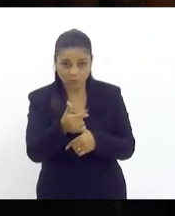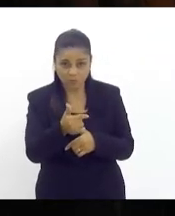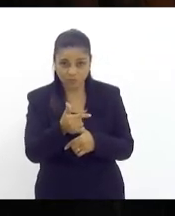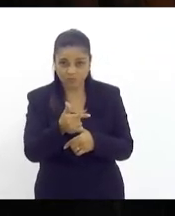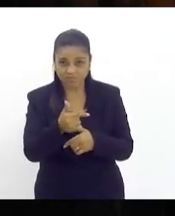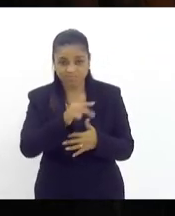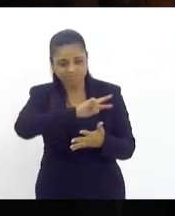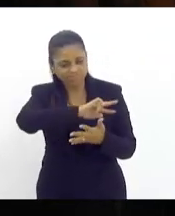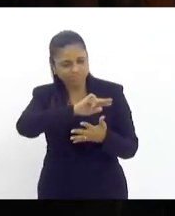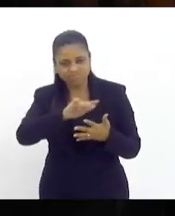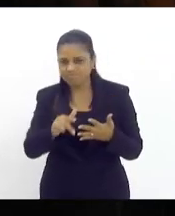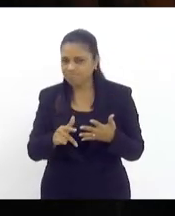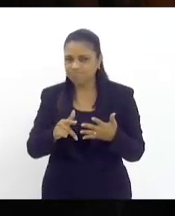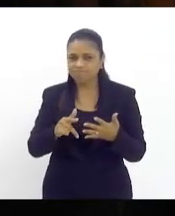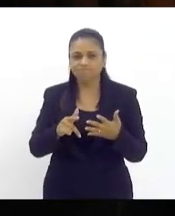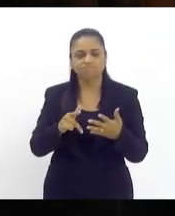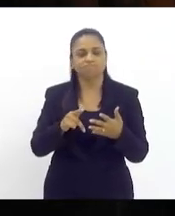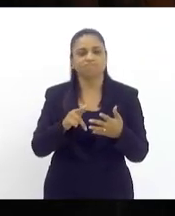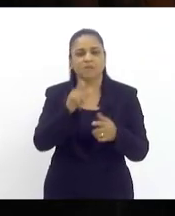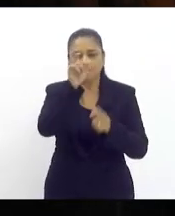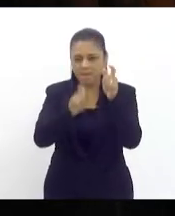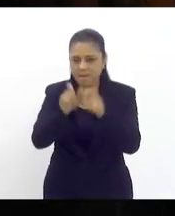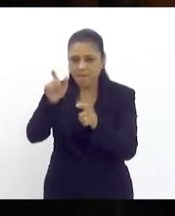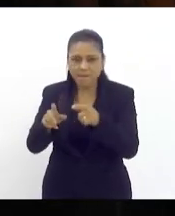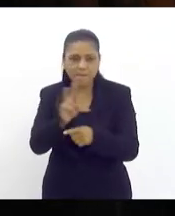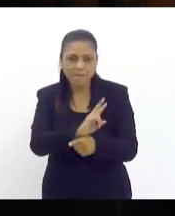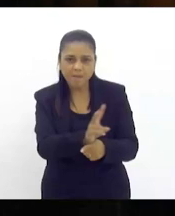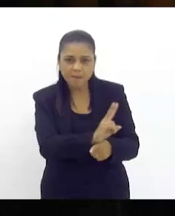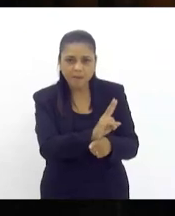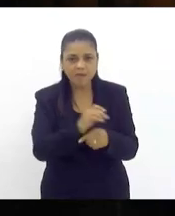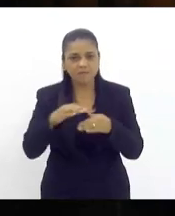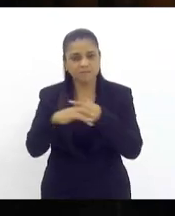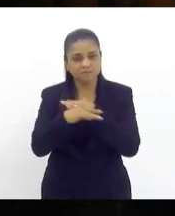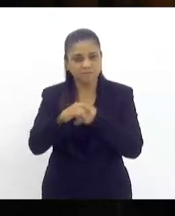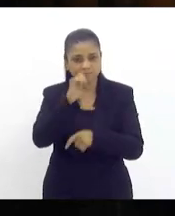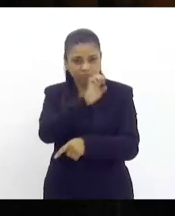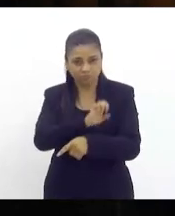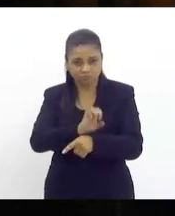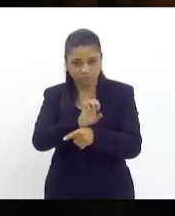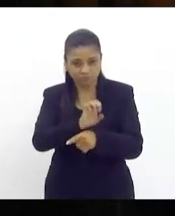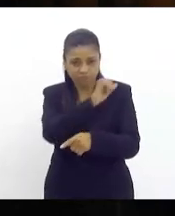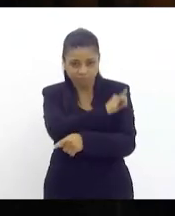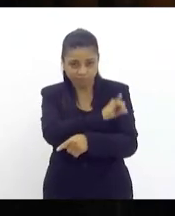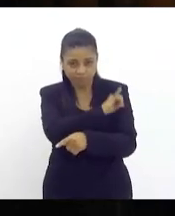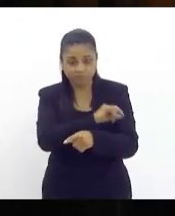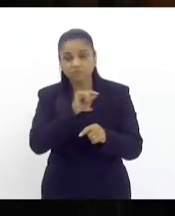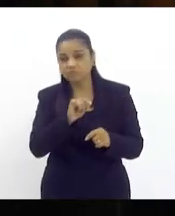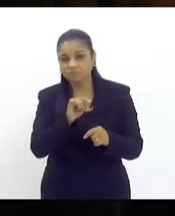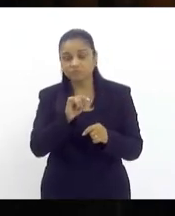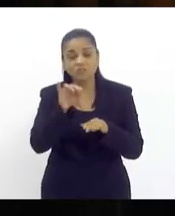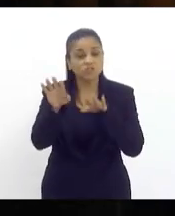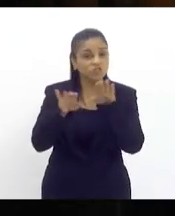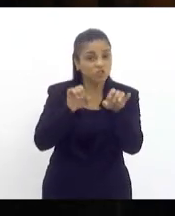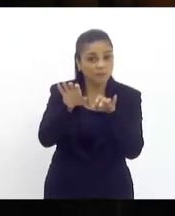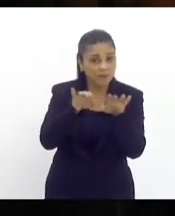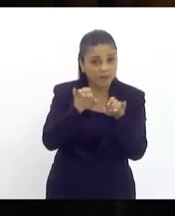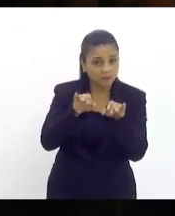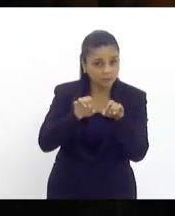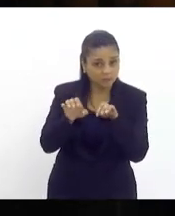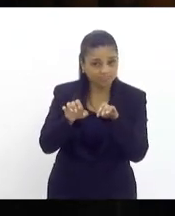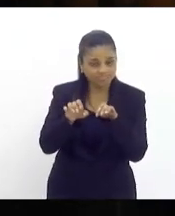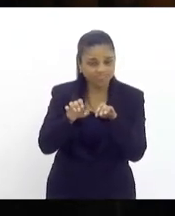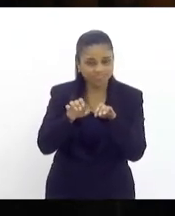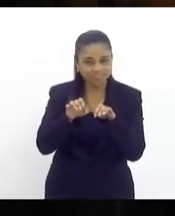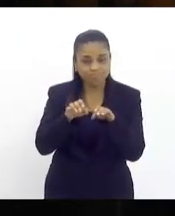de potenciais guardas municipais na Cidade do Rio de Janeiro que poderão ser serem convocados e não